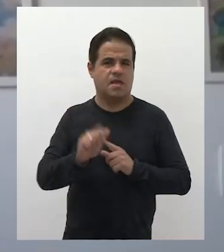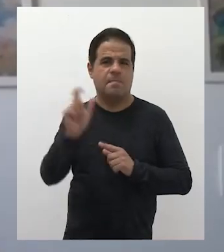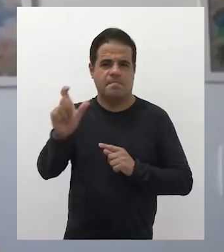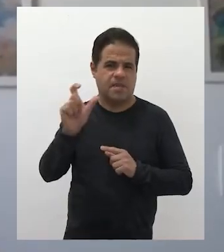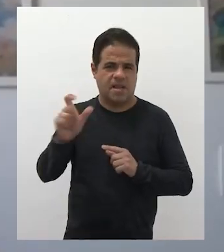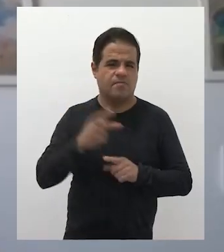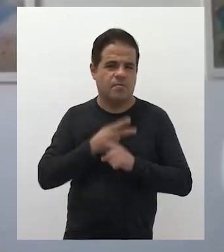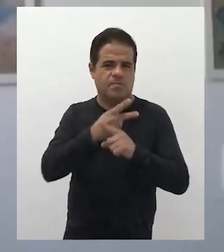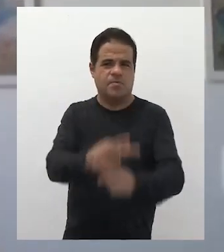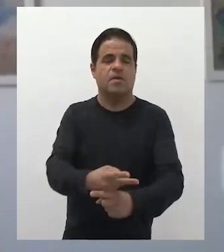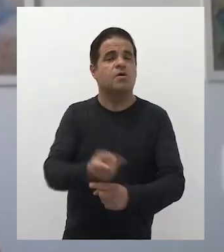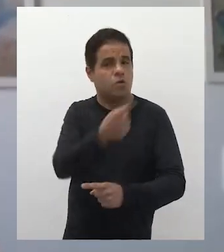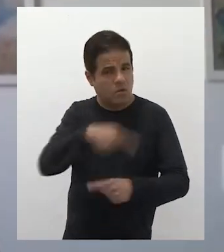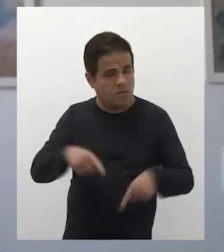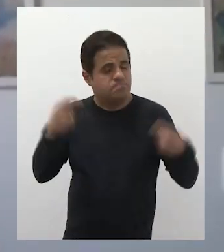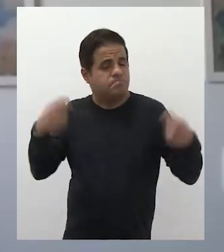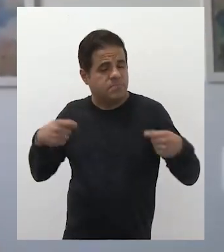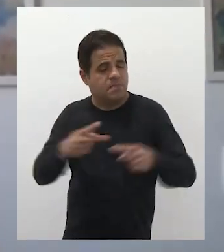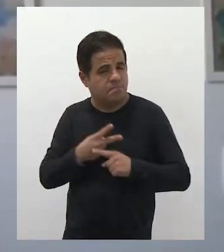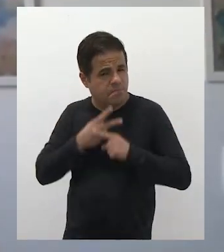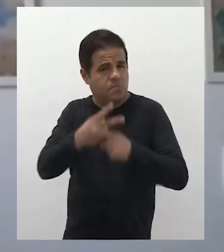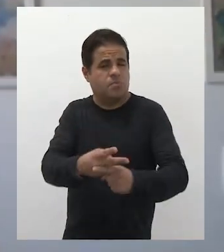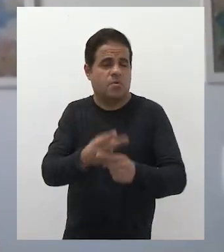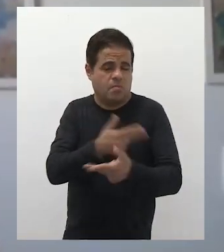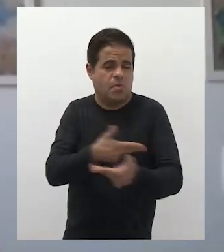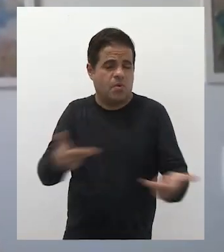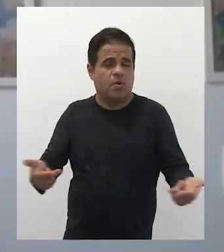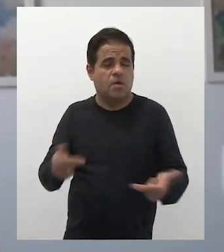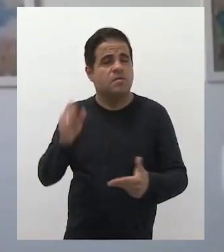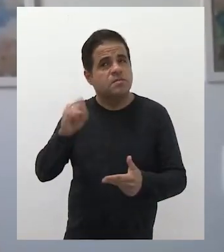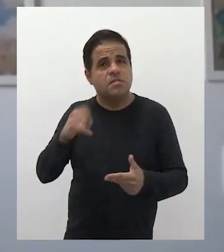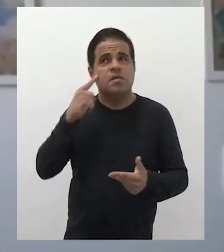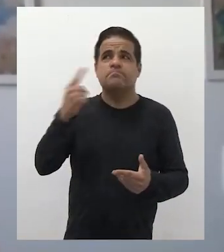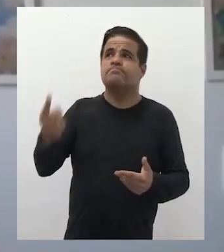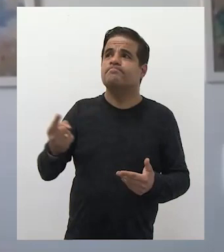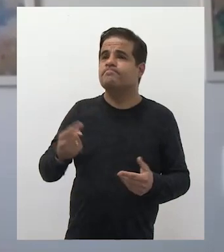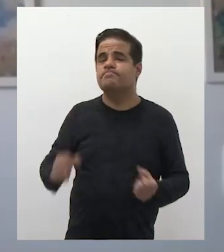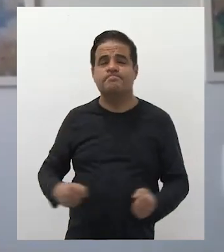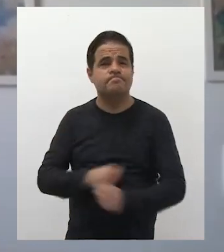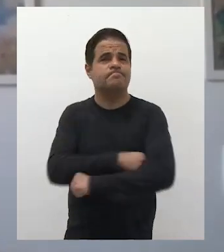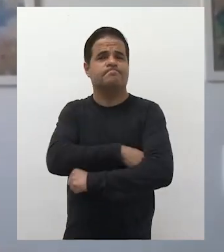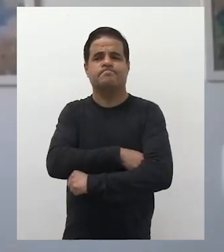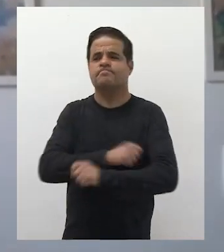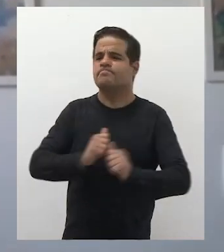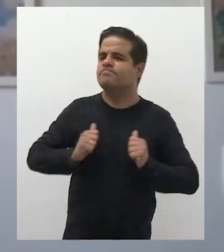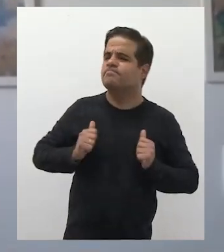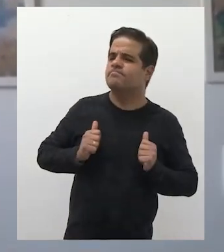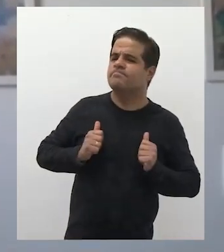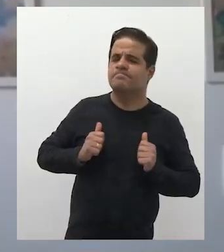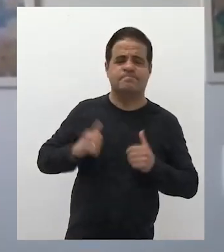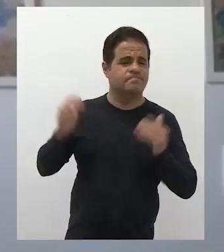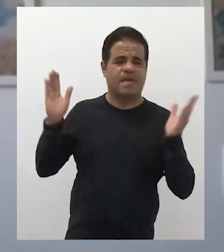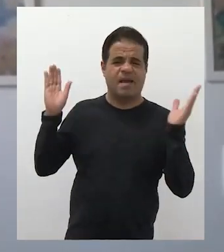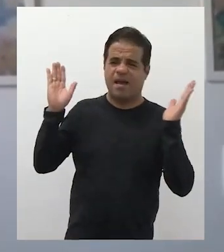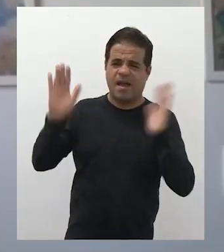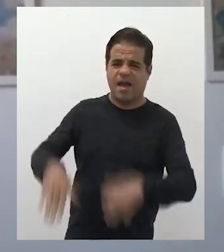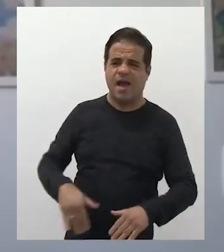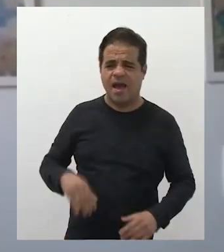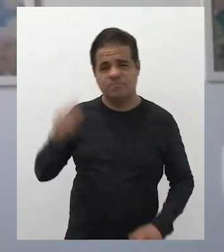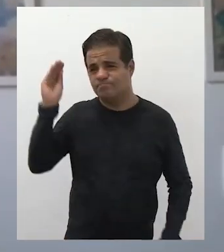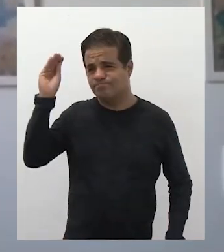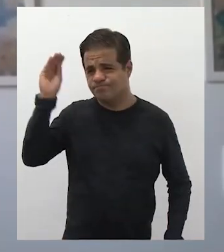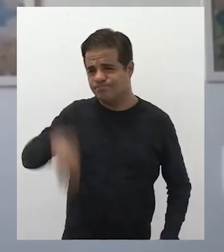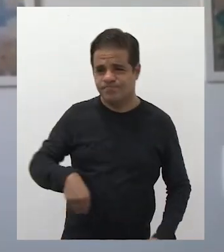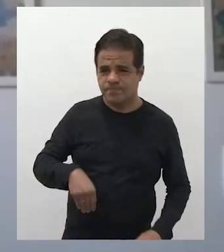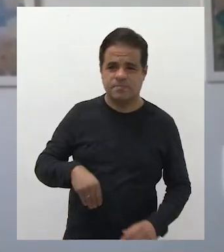procurando. A gente tem que buscar alguma coisa. Se a gente simplesmente cruzar os braços com pessimismo, falar, não é possível,